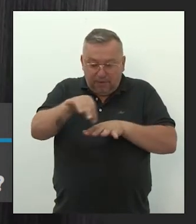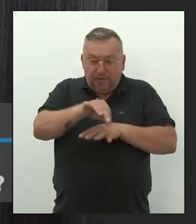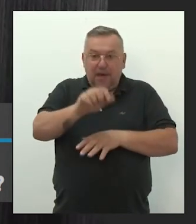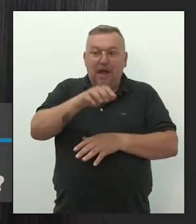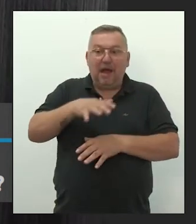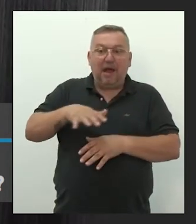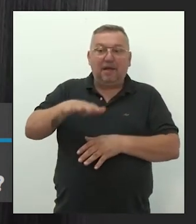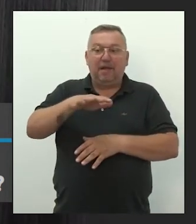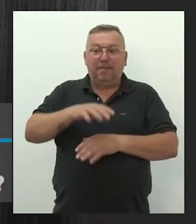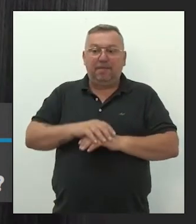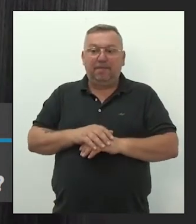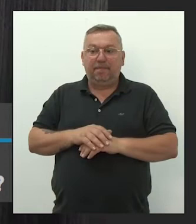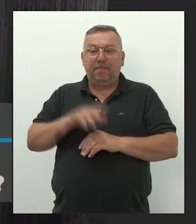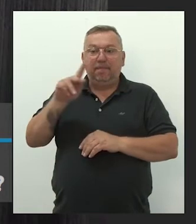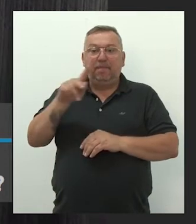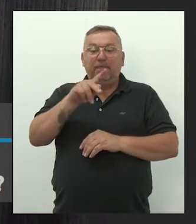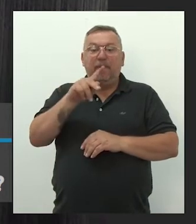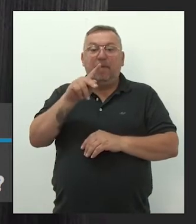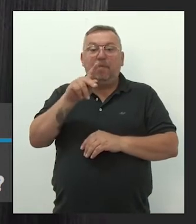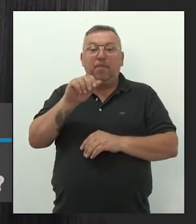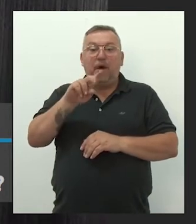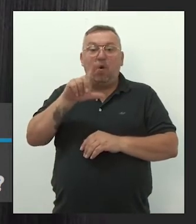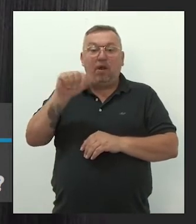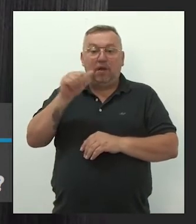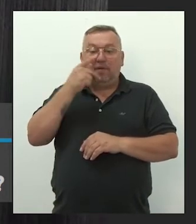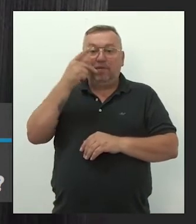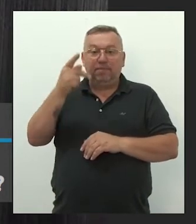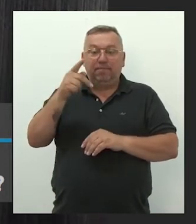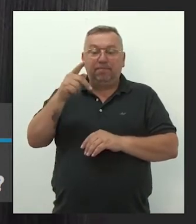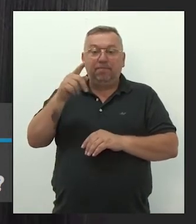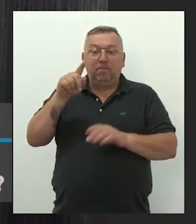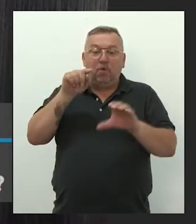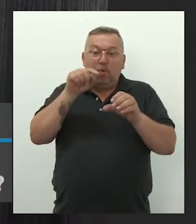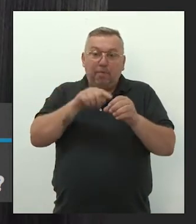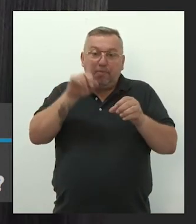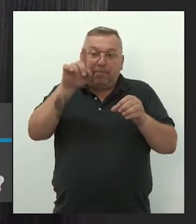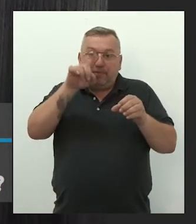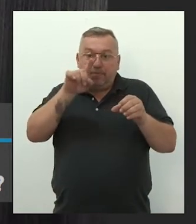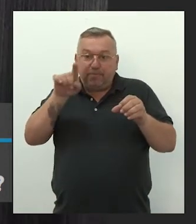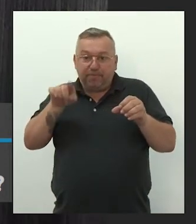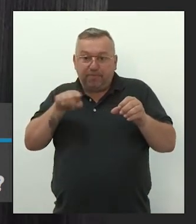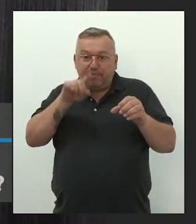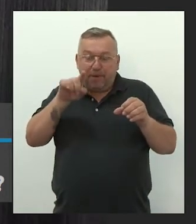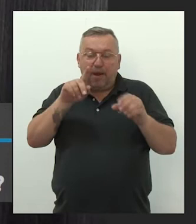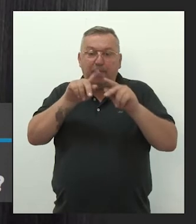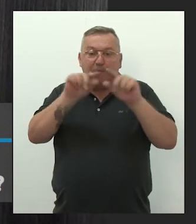Mais uma. A professora Paula também fala que passar o dedo é perímetro.